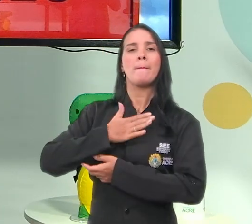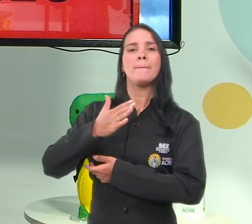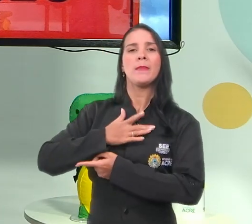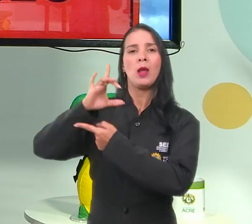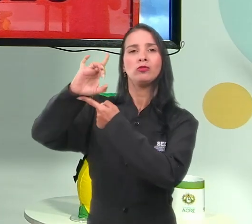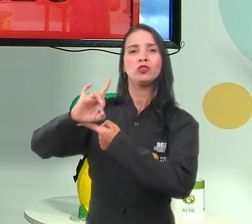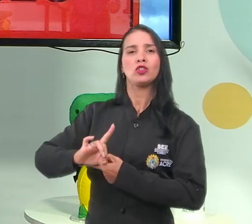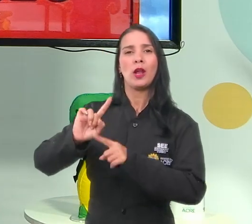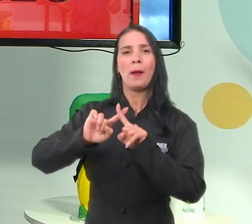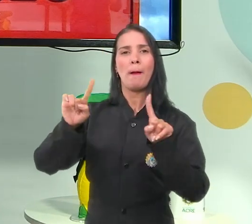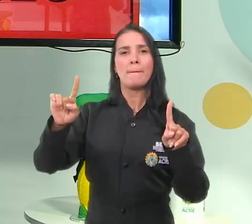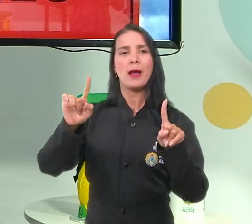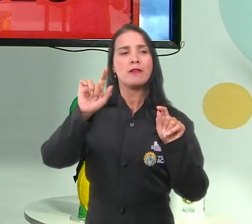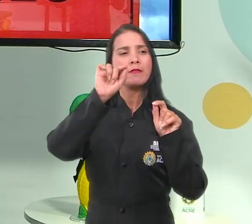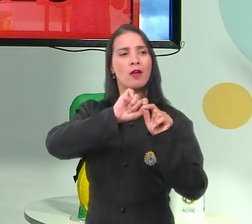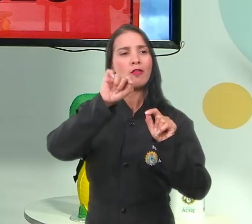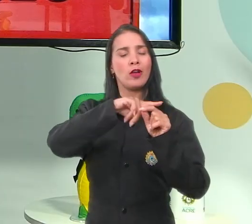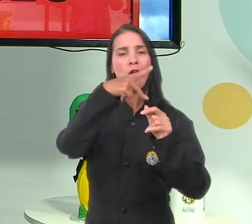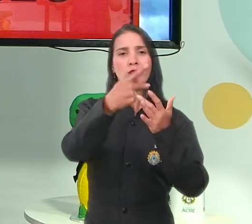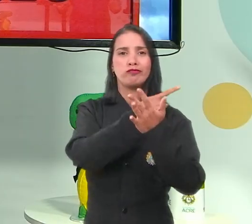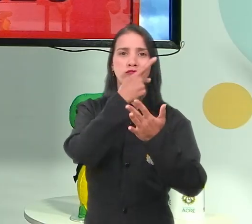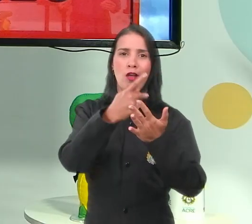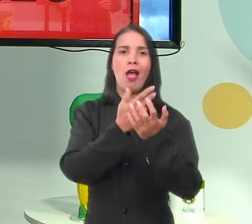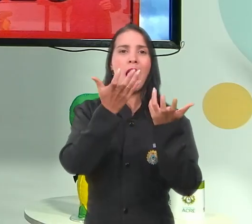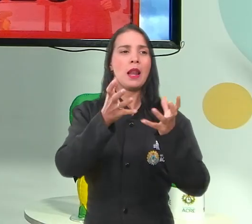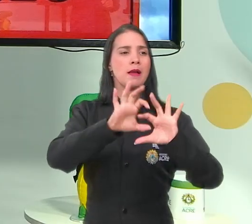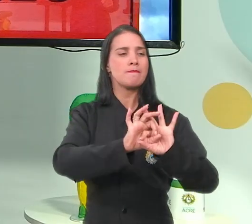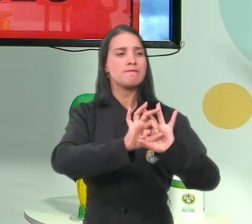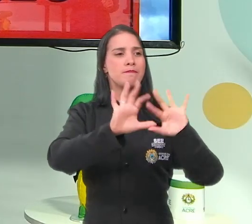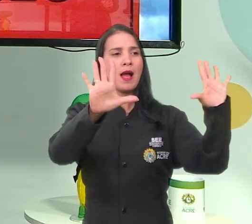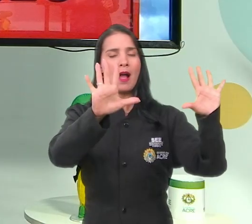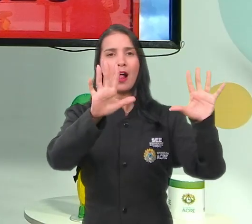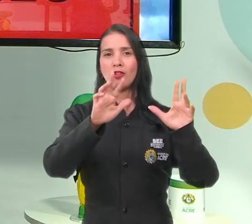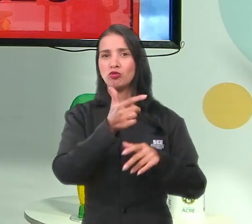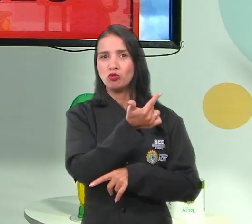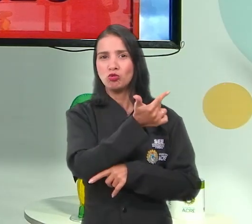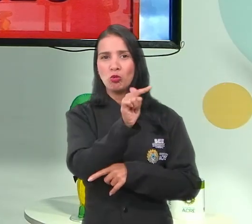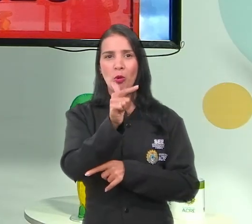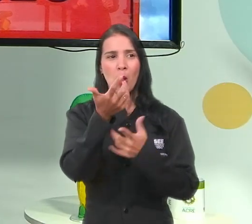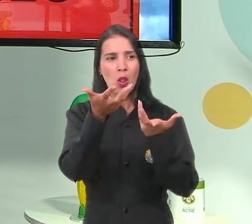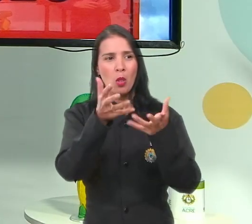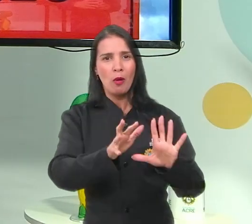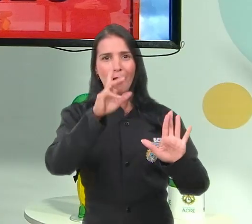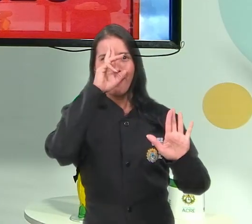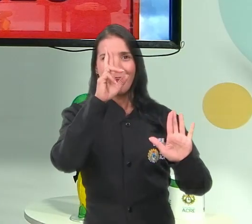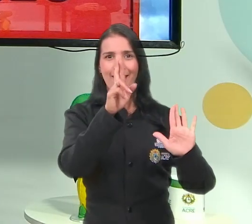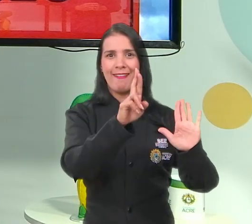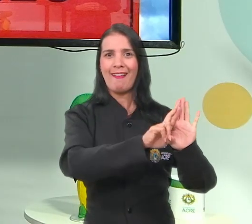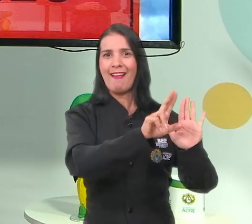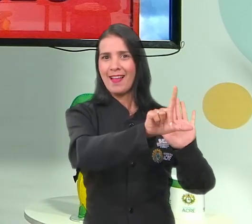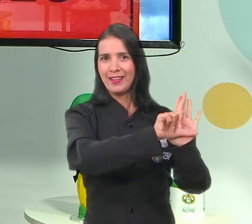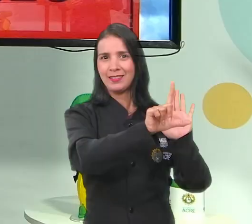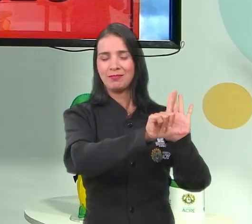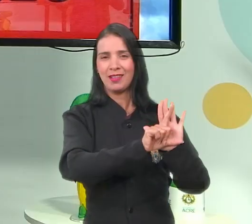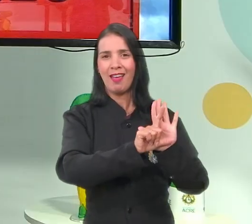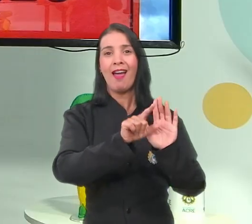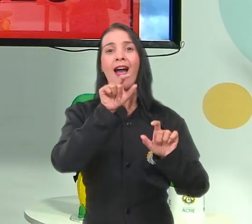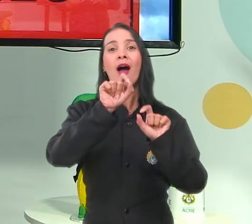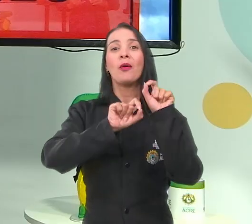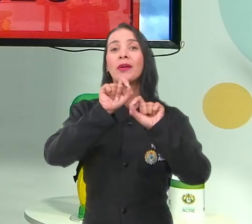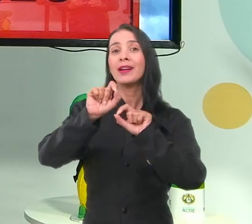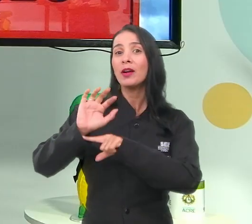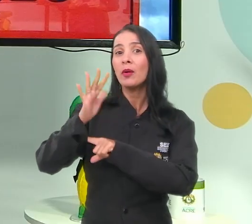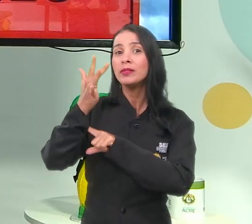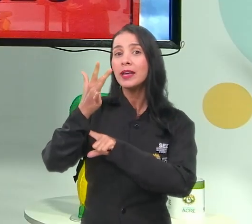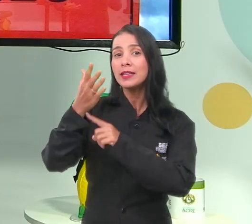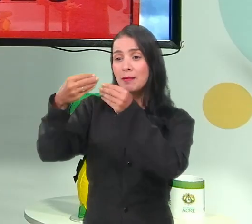maneira livre, plenamente livre, e que acabam prejudicando outras pessoas. São